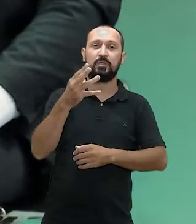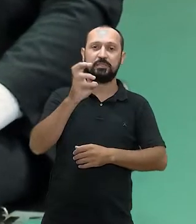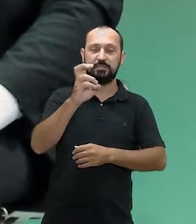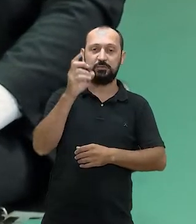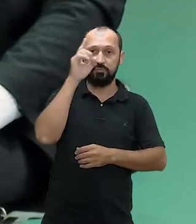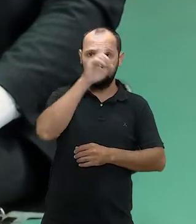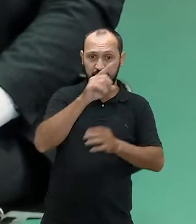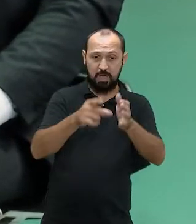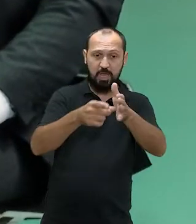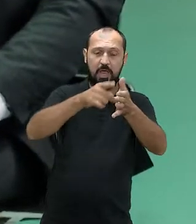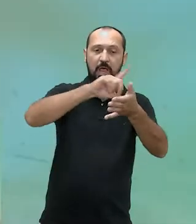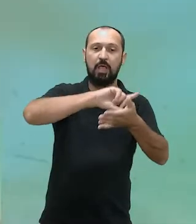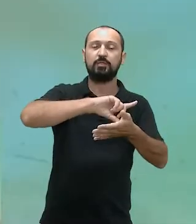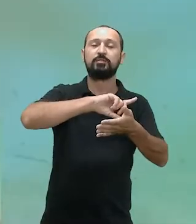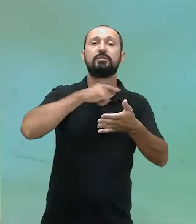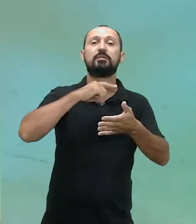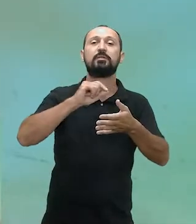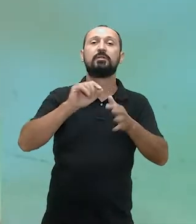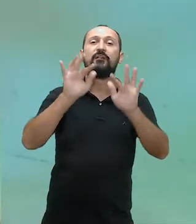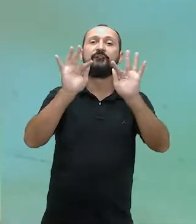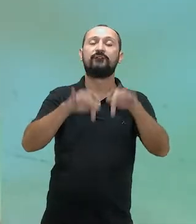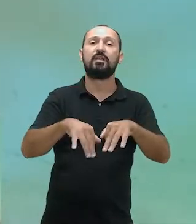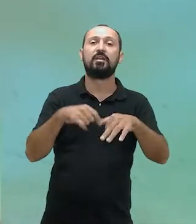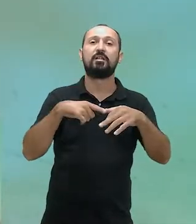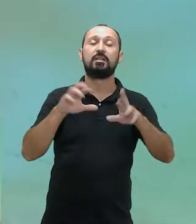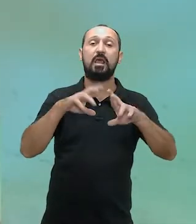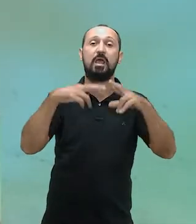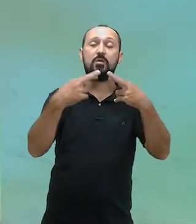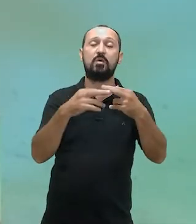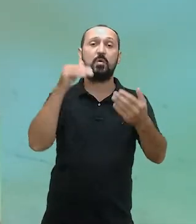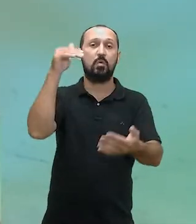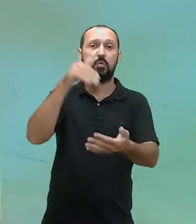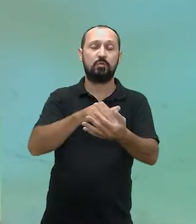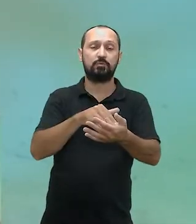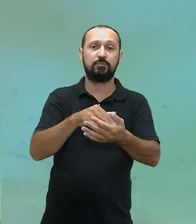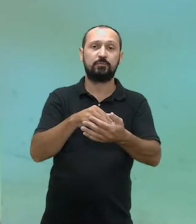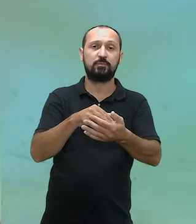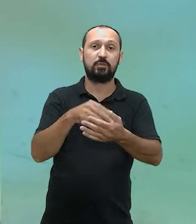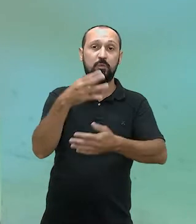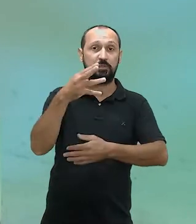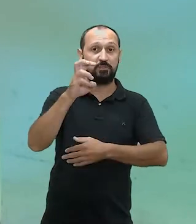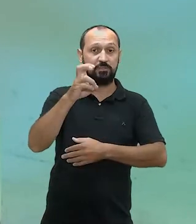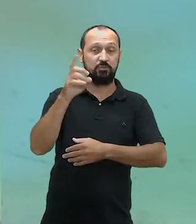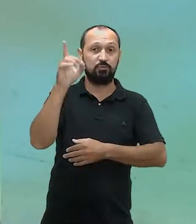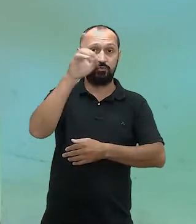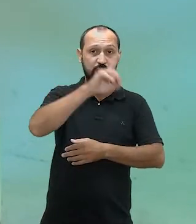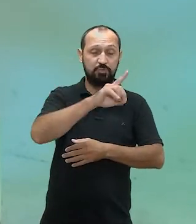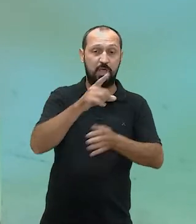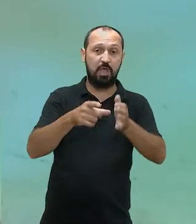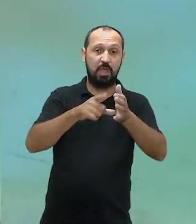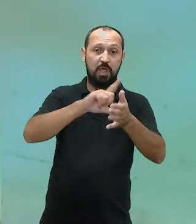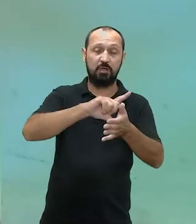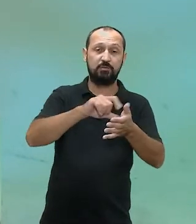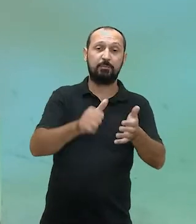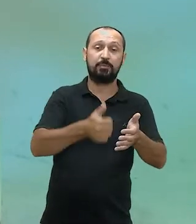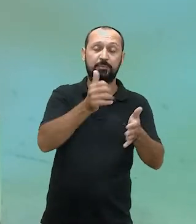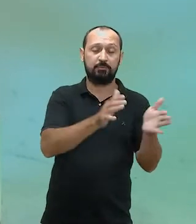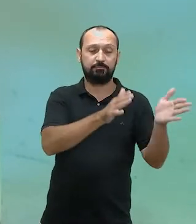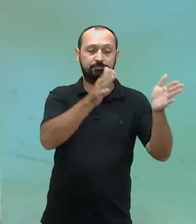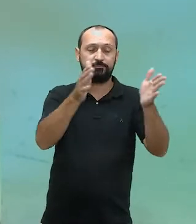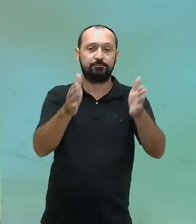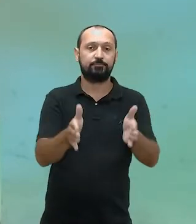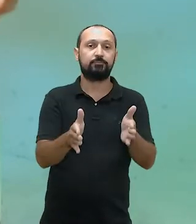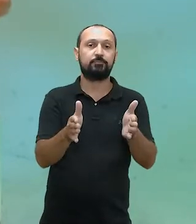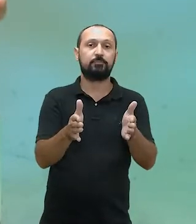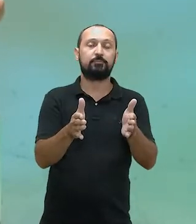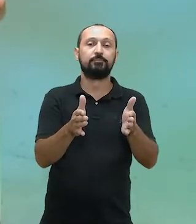45 dias antes do término da primeira sessão legislativa. Que 45 dias antes do término da primeira sessão. Exato.